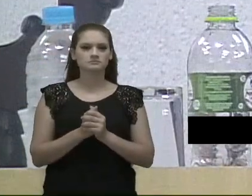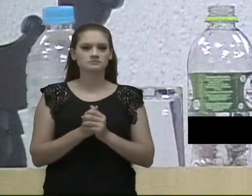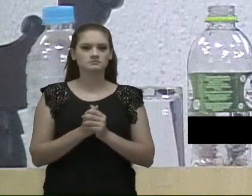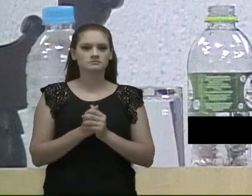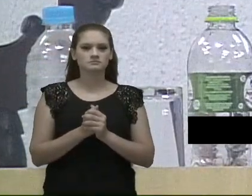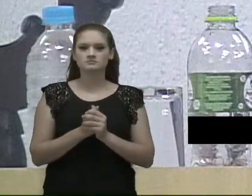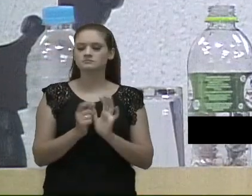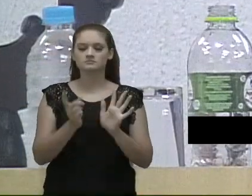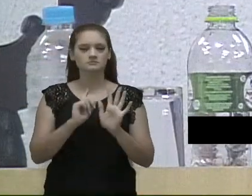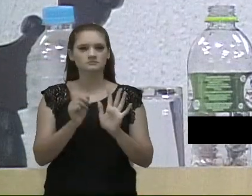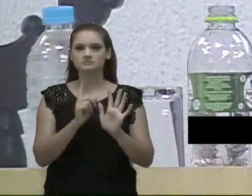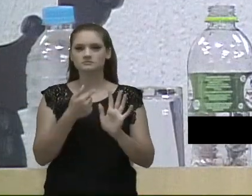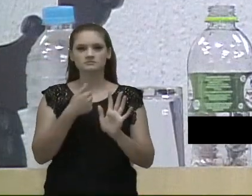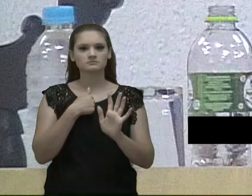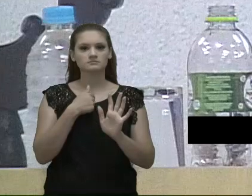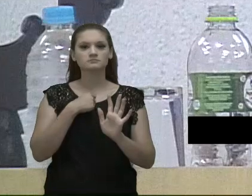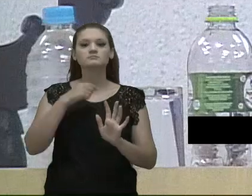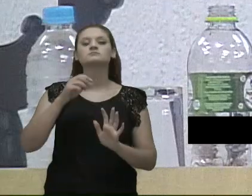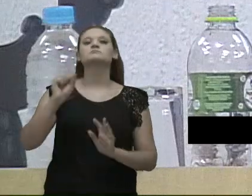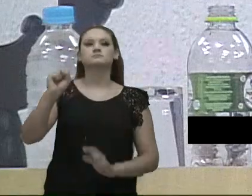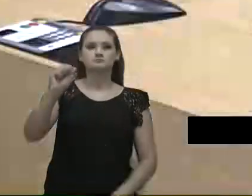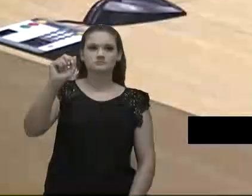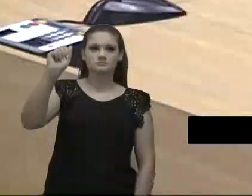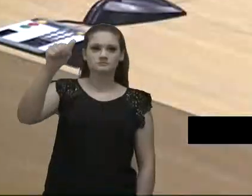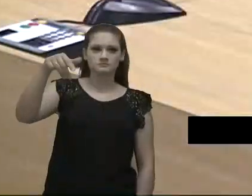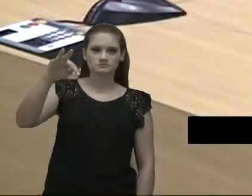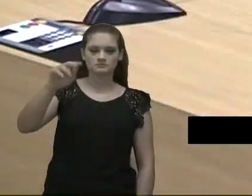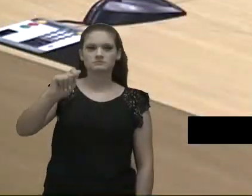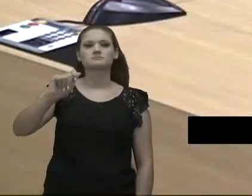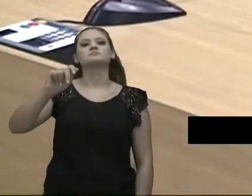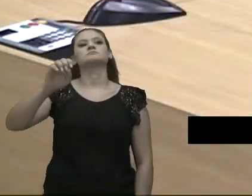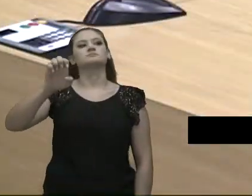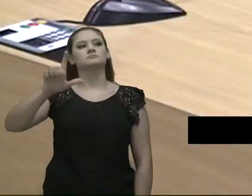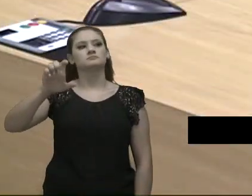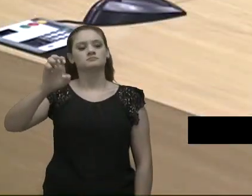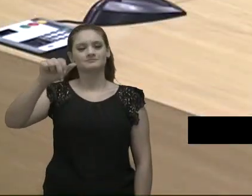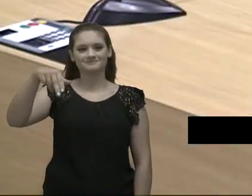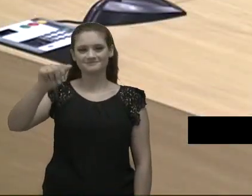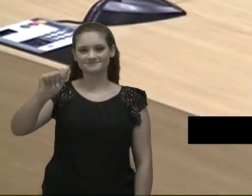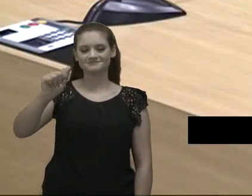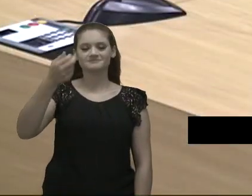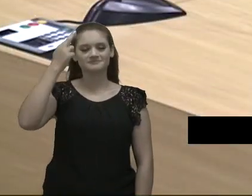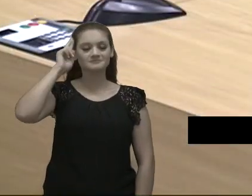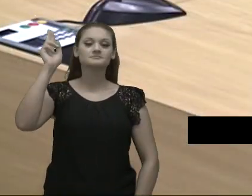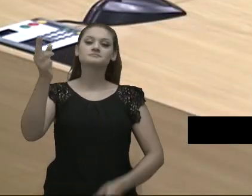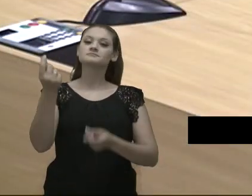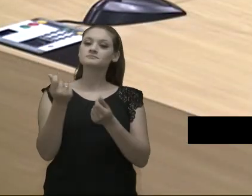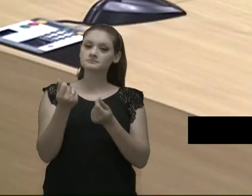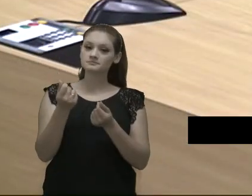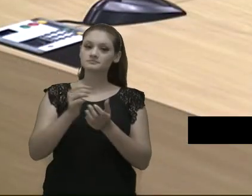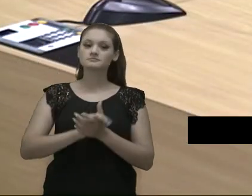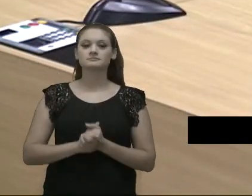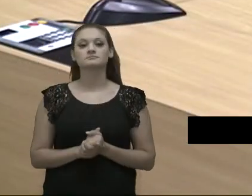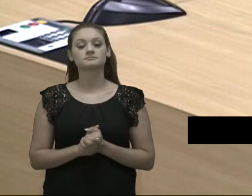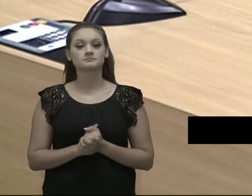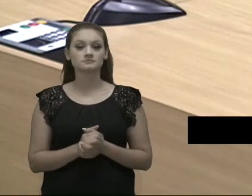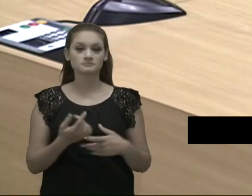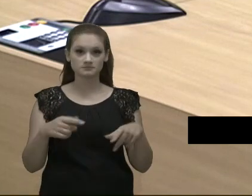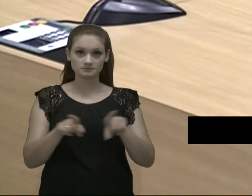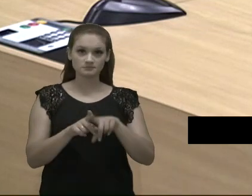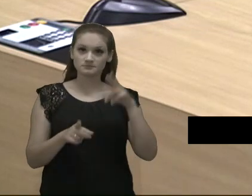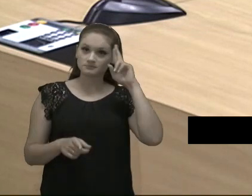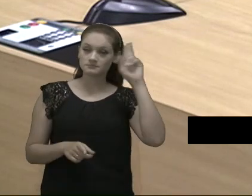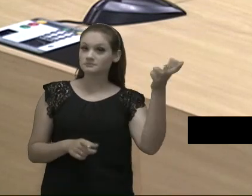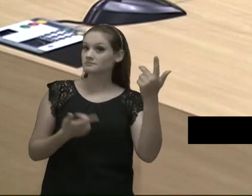Não. Santa Helena, perdão. Sim, senhor. Santa Helena. É por ela que você recebe. Sim. Então, o senhor não tem